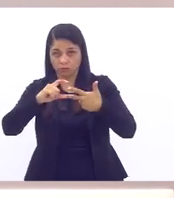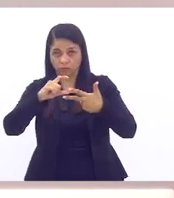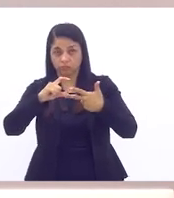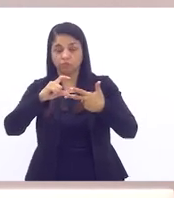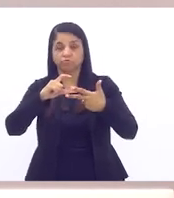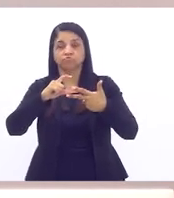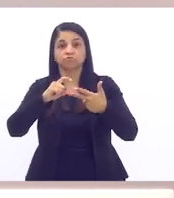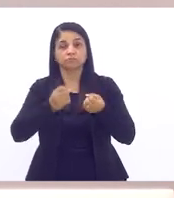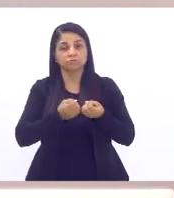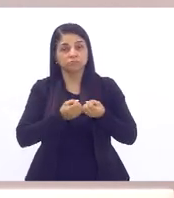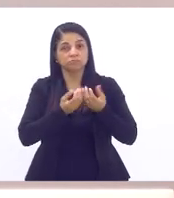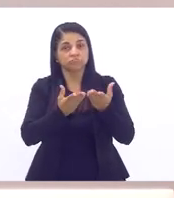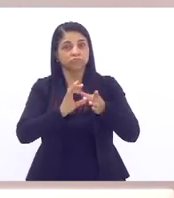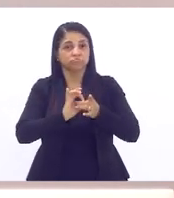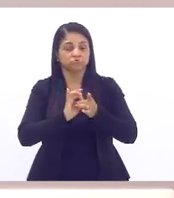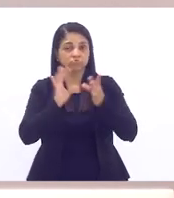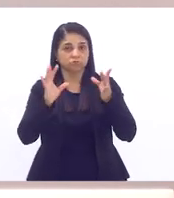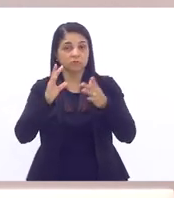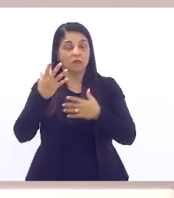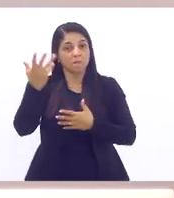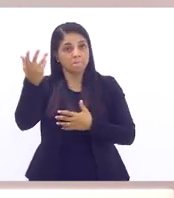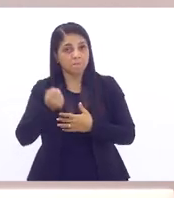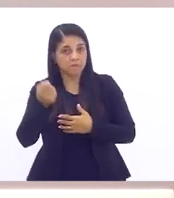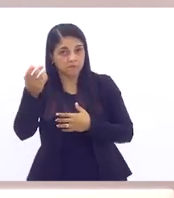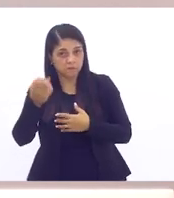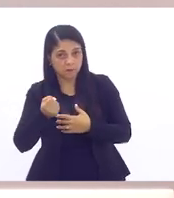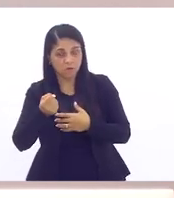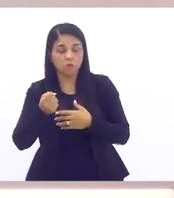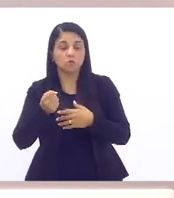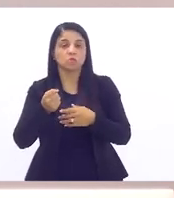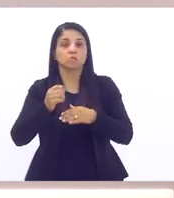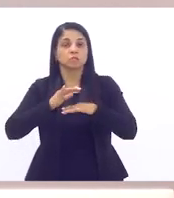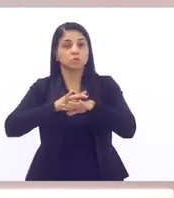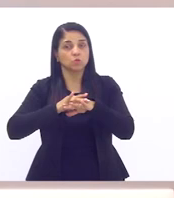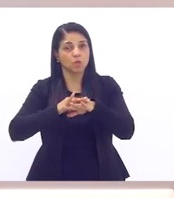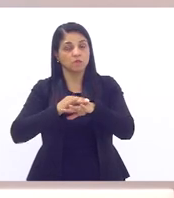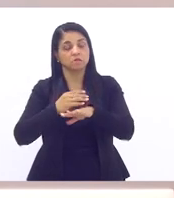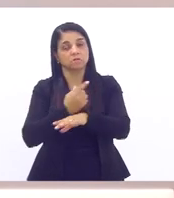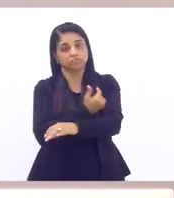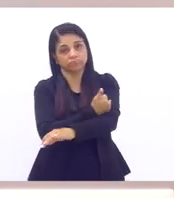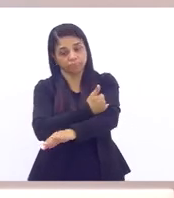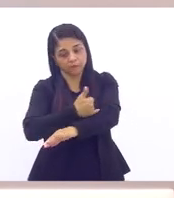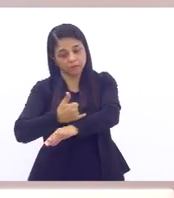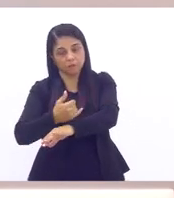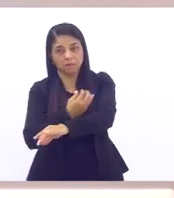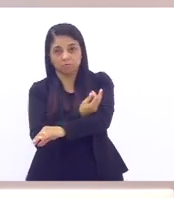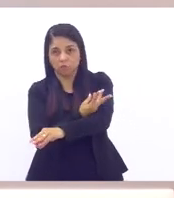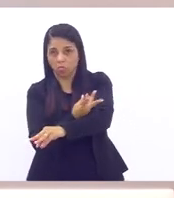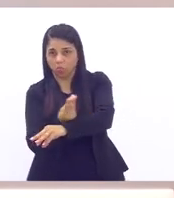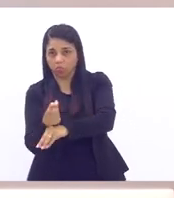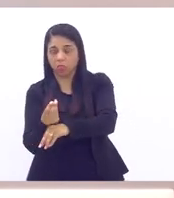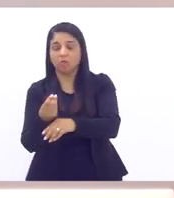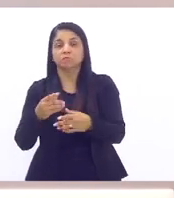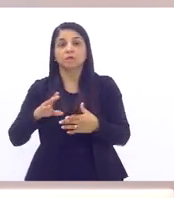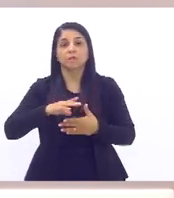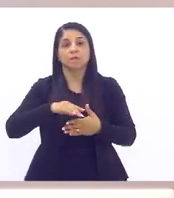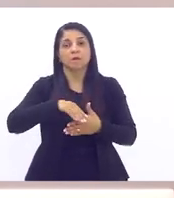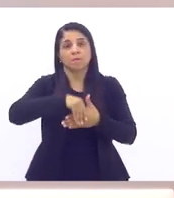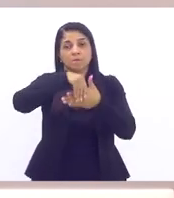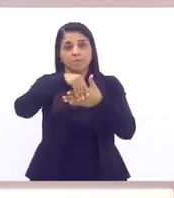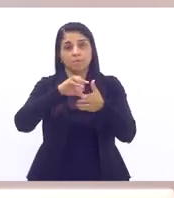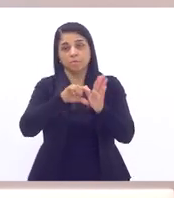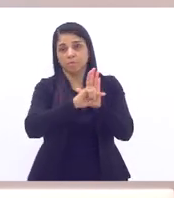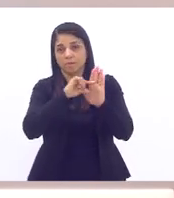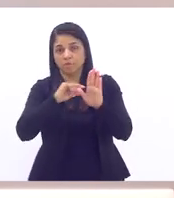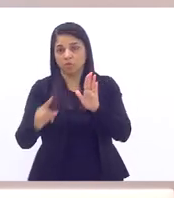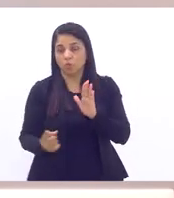a pessoas com epidermólise bolhosa ou o seu respectivo responsável legal quando for o caso parágrafo único o recebimento de